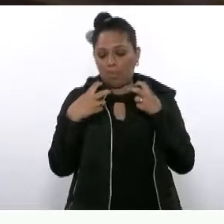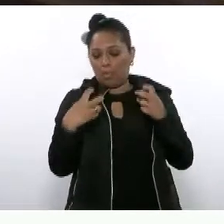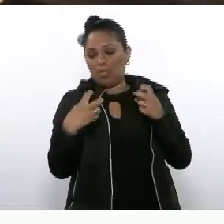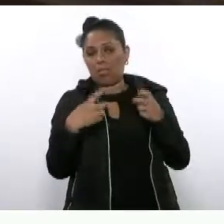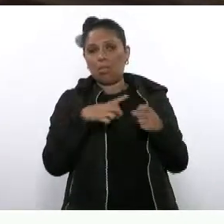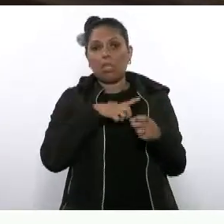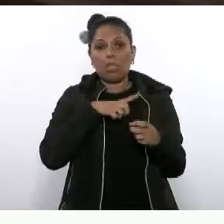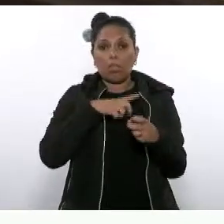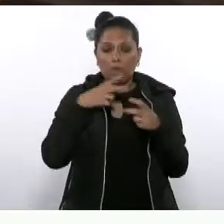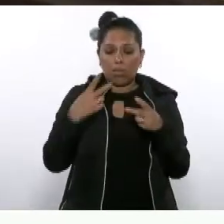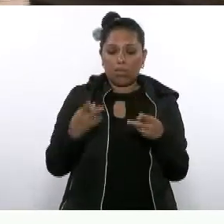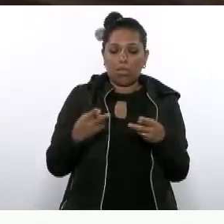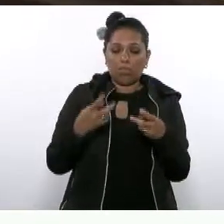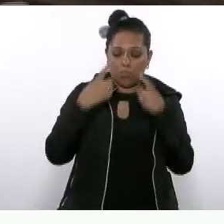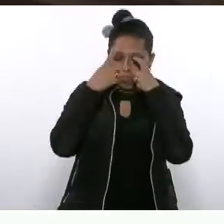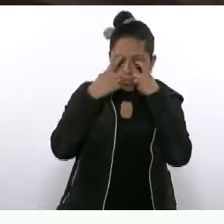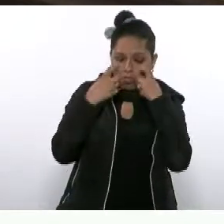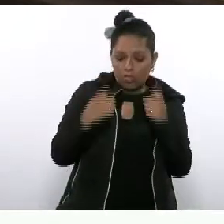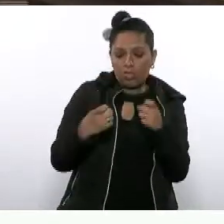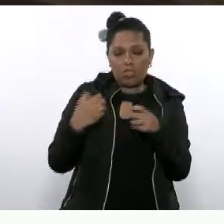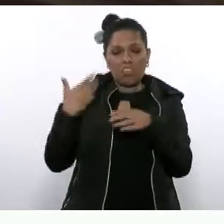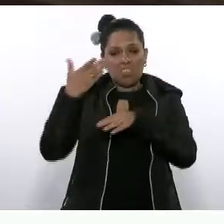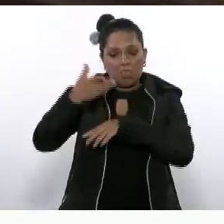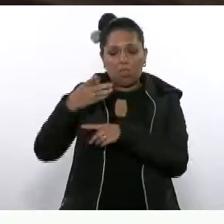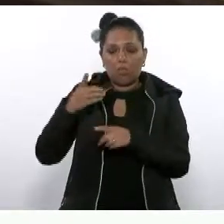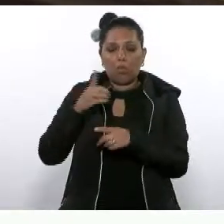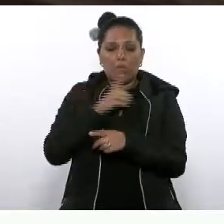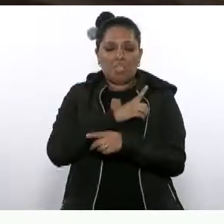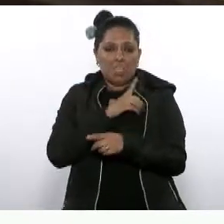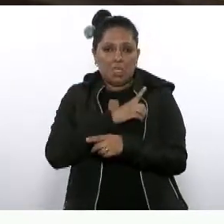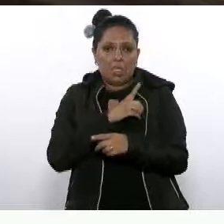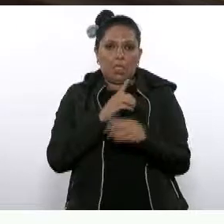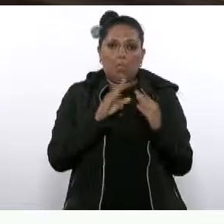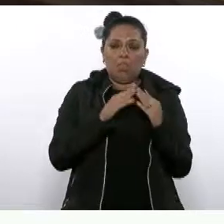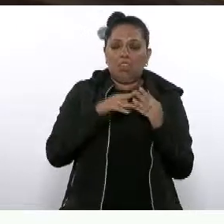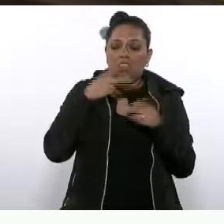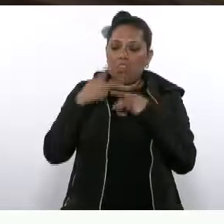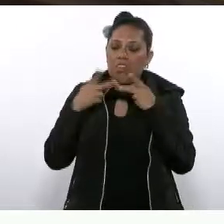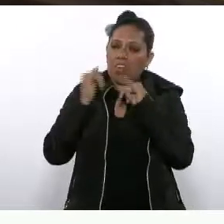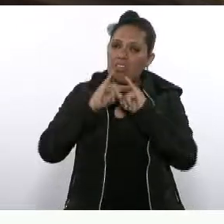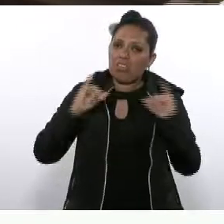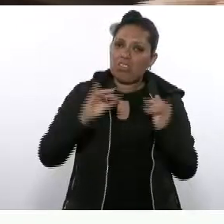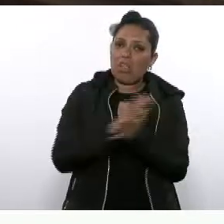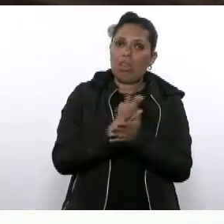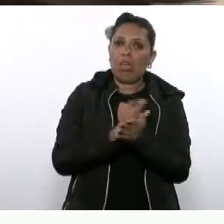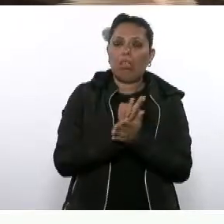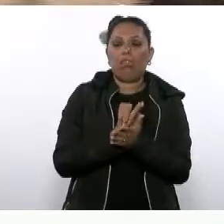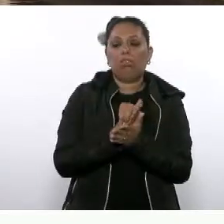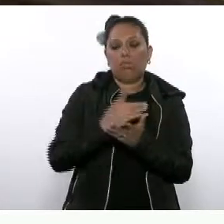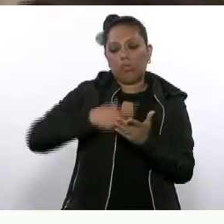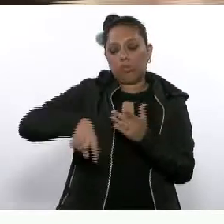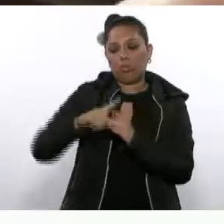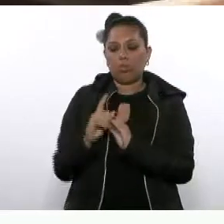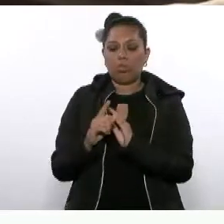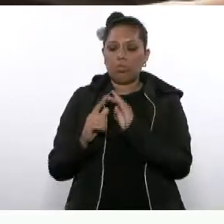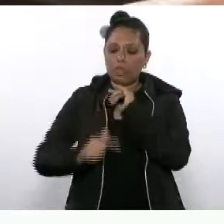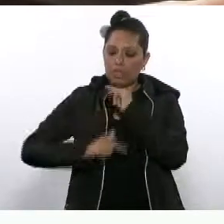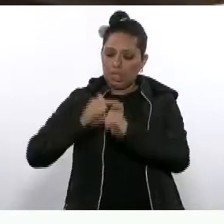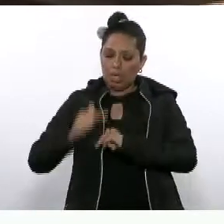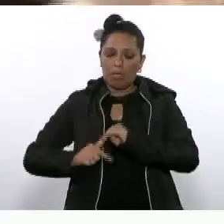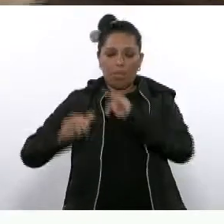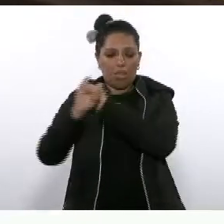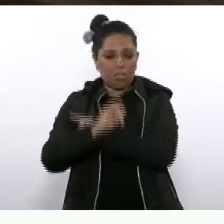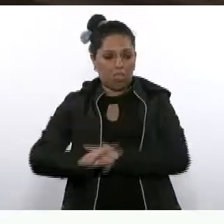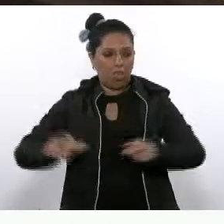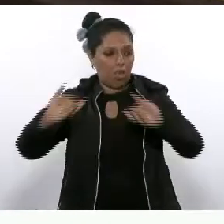de, portanto, comparecer a uma delegacia para retratar essa violência. Então, trabalhar a conscientização